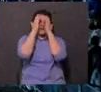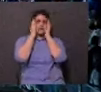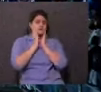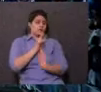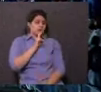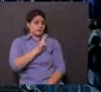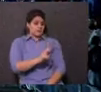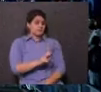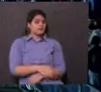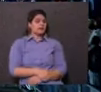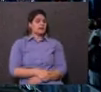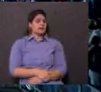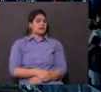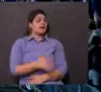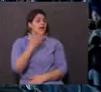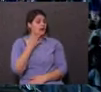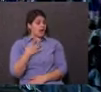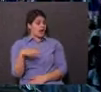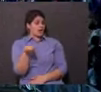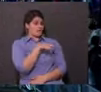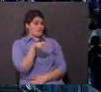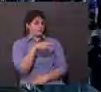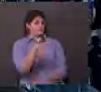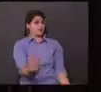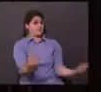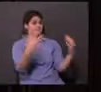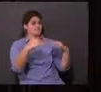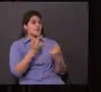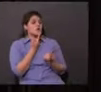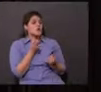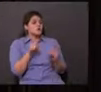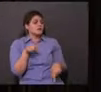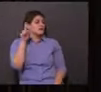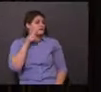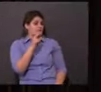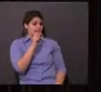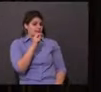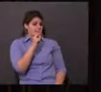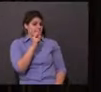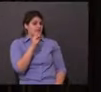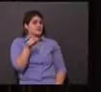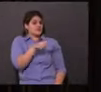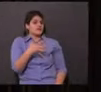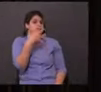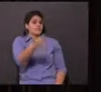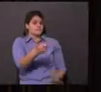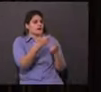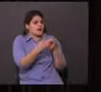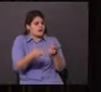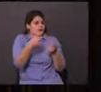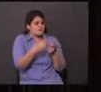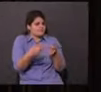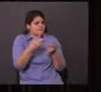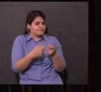respondeu: Quero que venhais aqui no dia 13 do mês que vem, que rezeis o terço todos